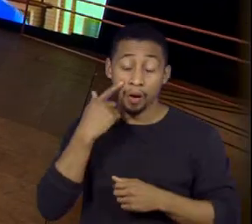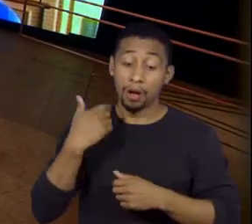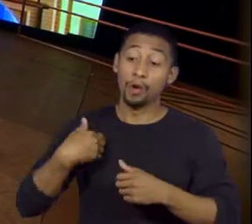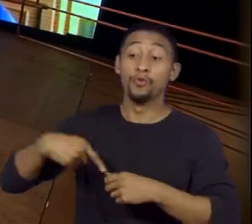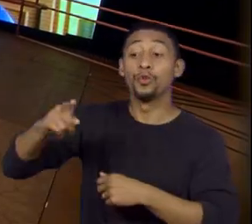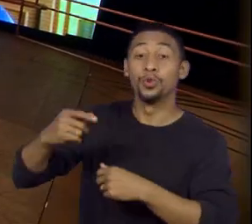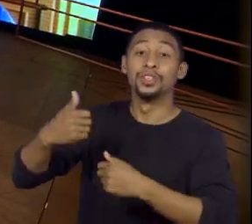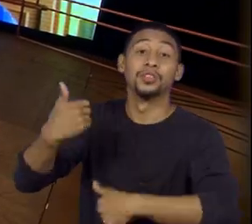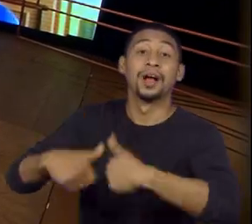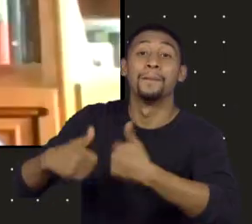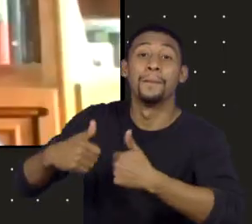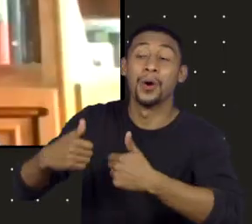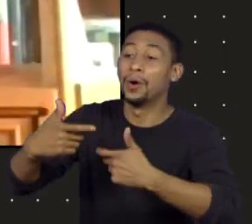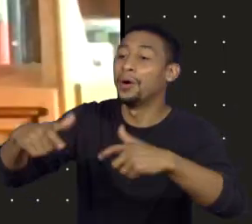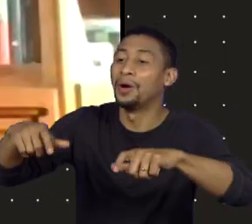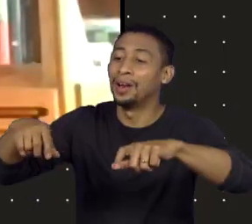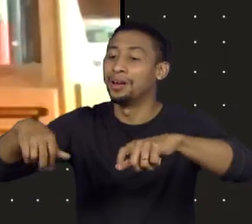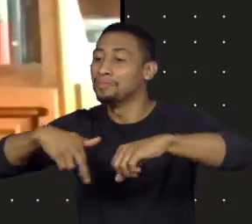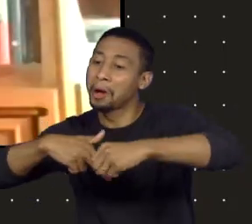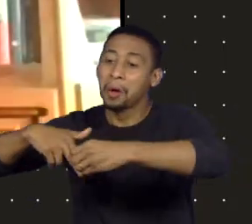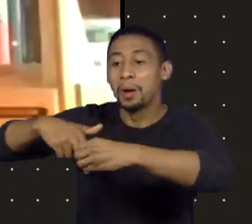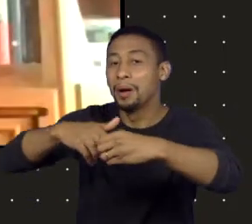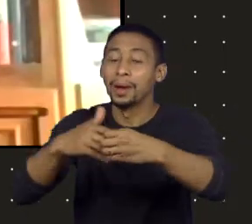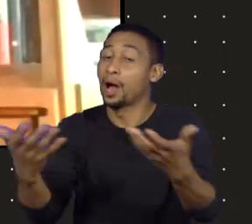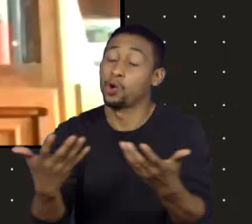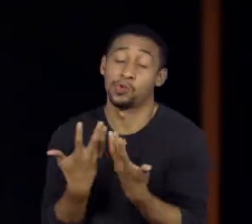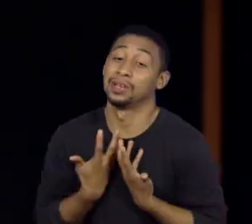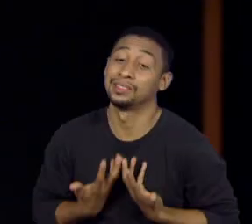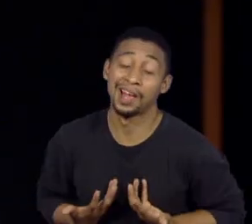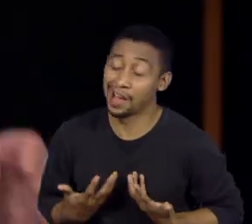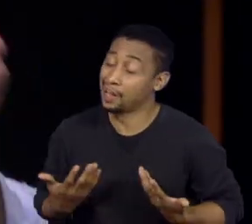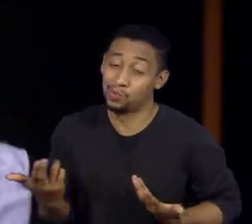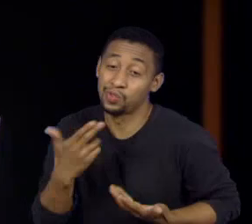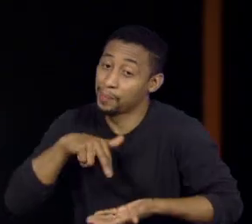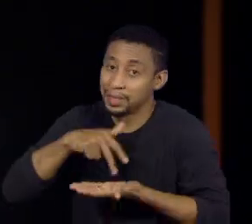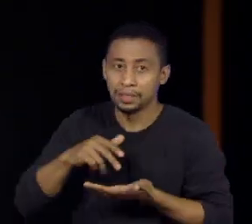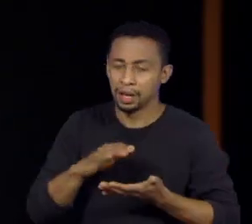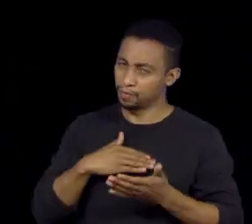estava legal. Eu disse, cara, não tem jeito, você vai dançar com o pé machucado mesmo.